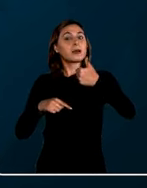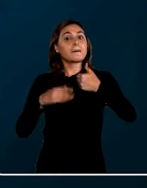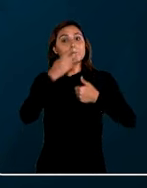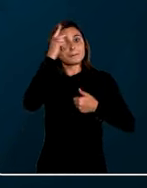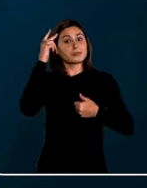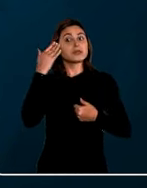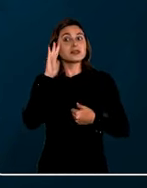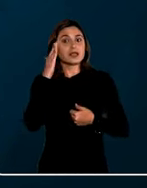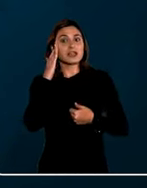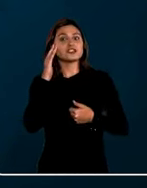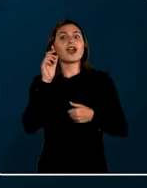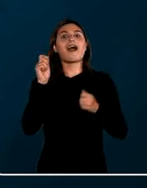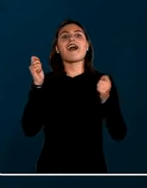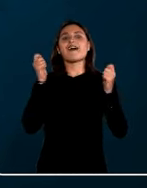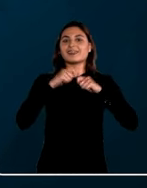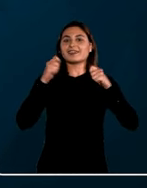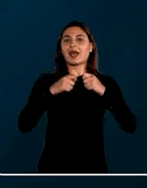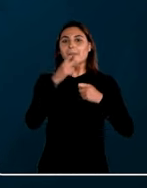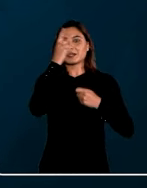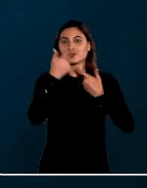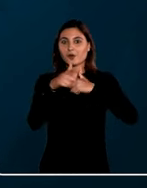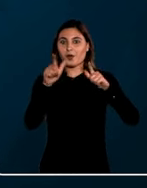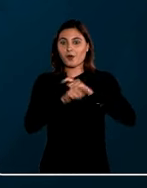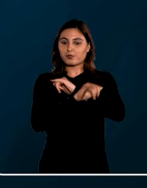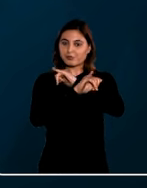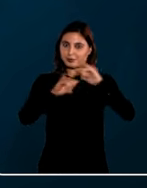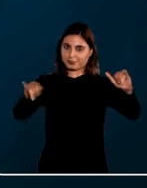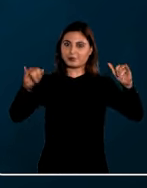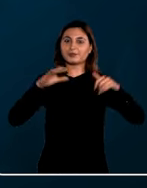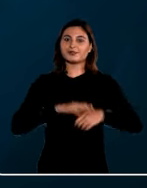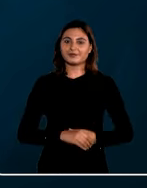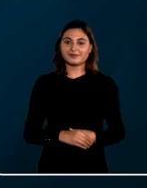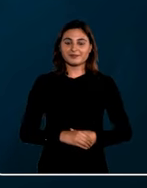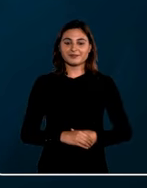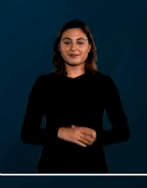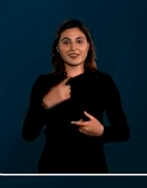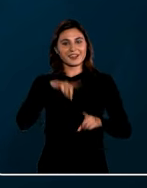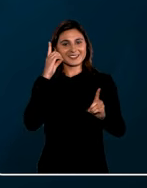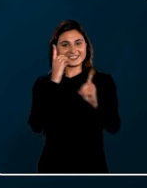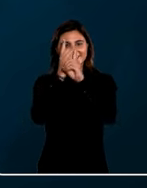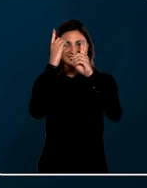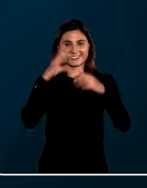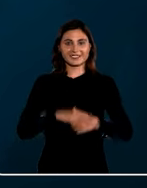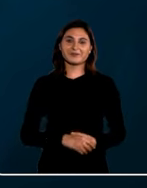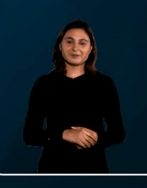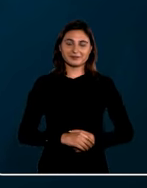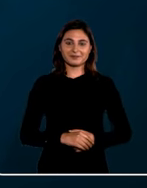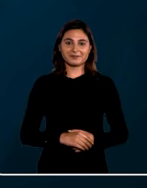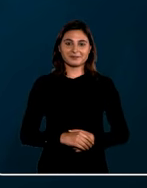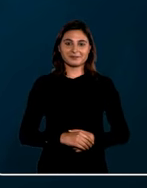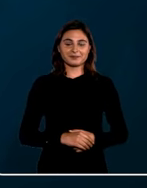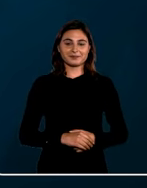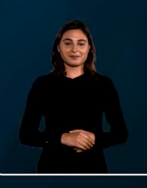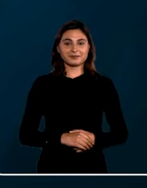entenda direito que vale a pena sugerir o nosso conteúdo para mais pessoas a gente se